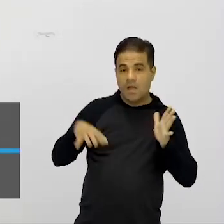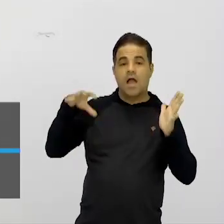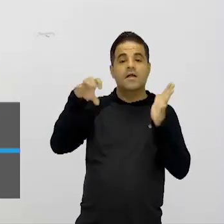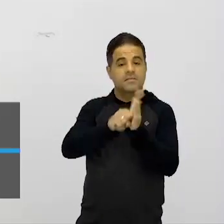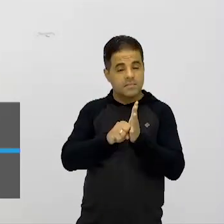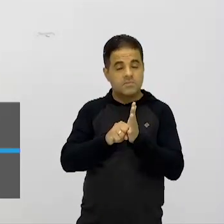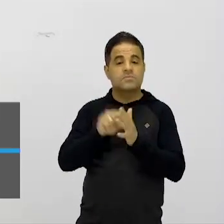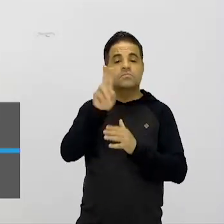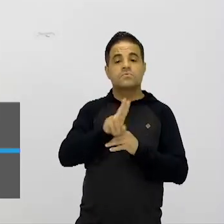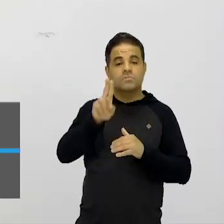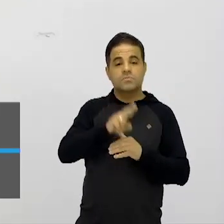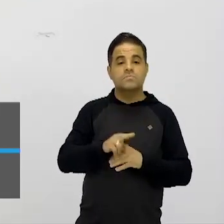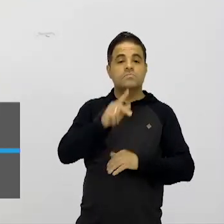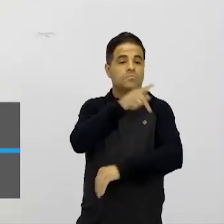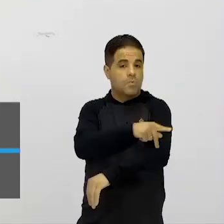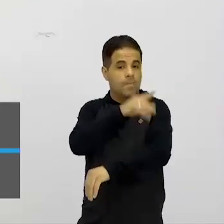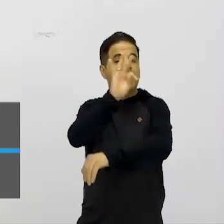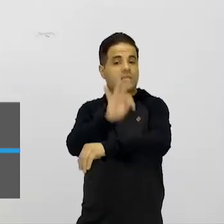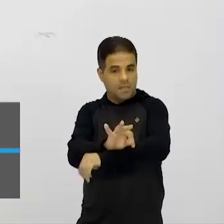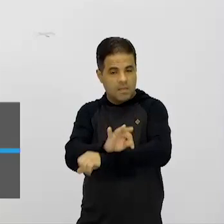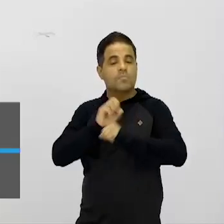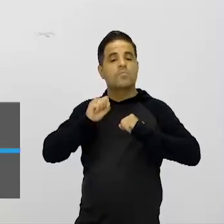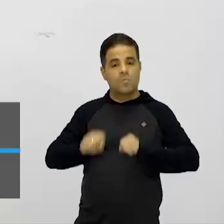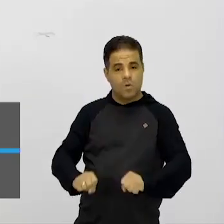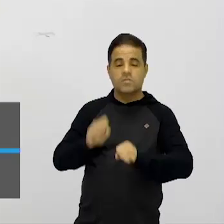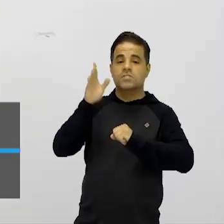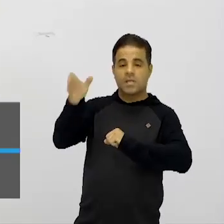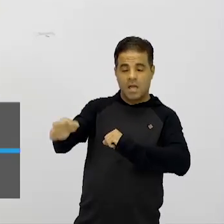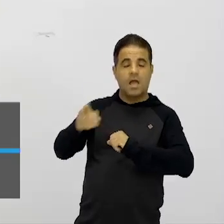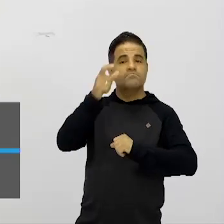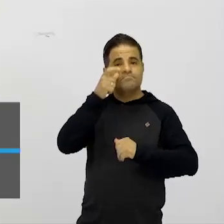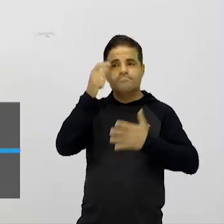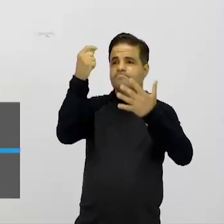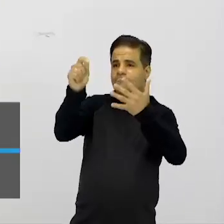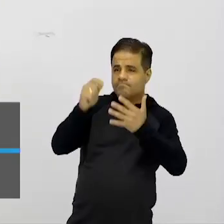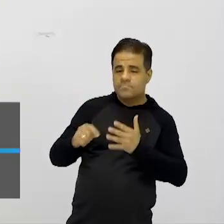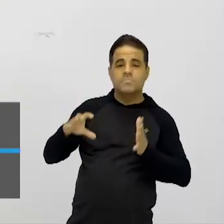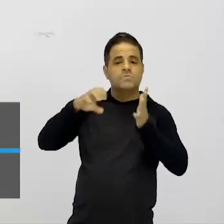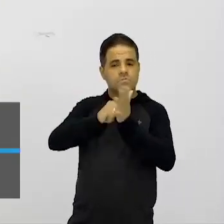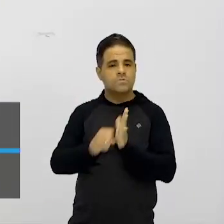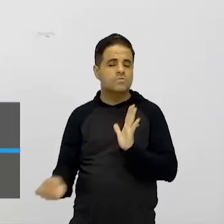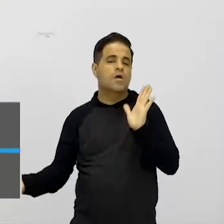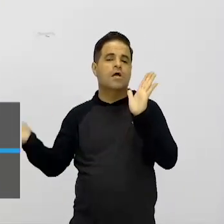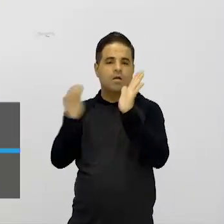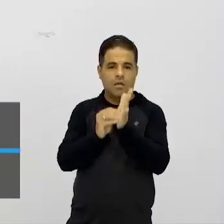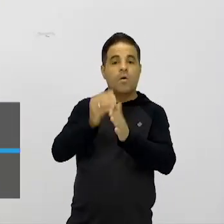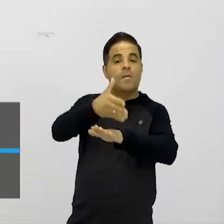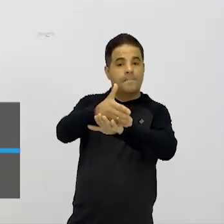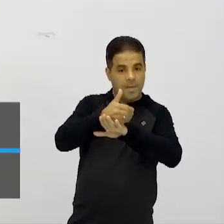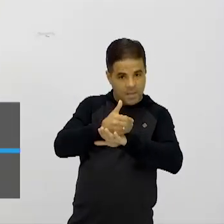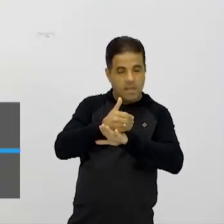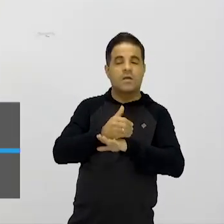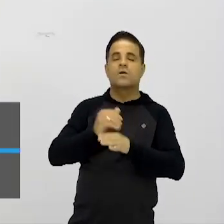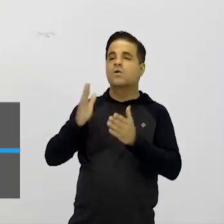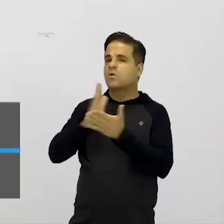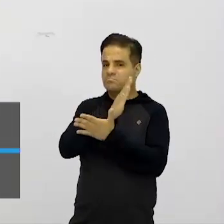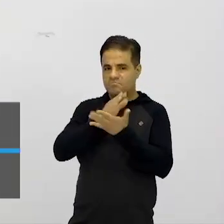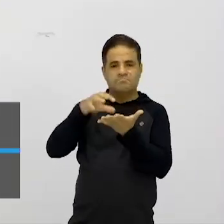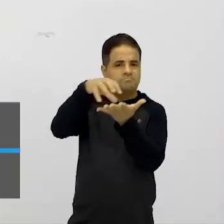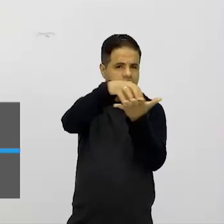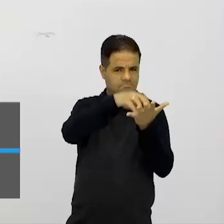matrícula através do Poupa Tempo, então é só confirmar, fazer o agendamento prévio em alguma unidade